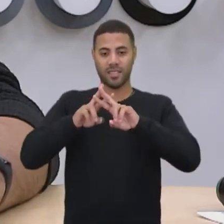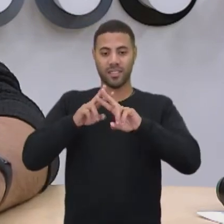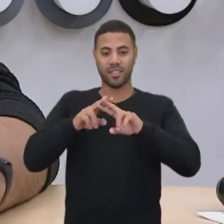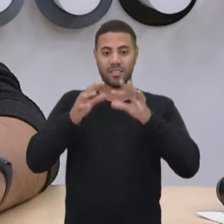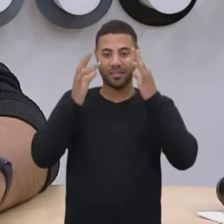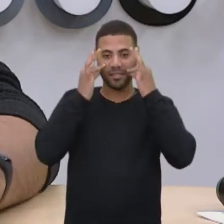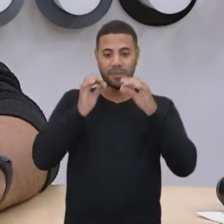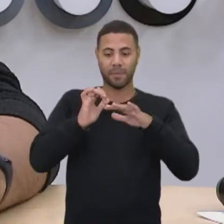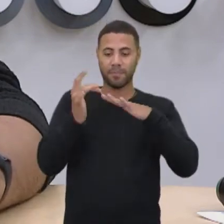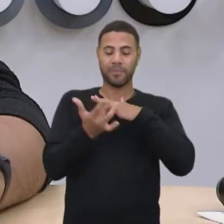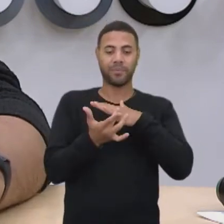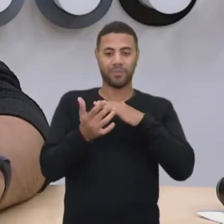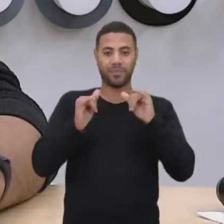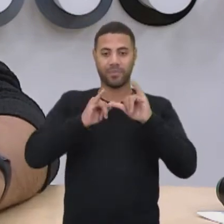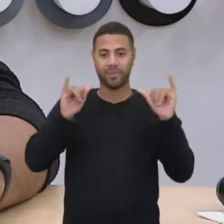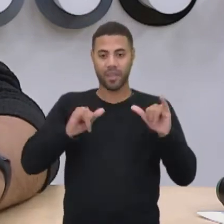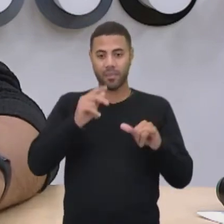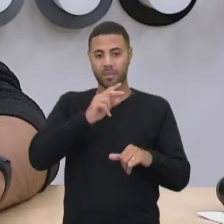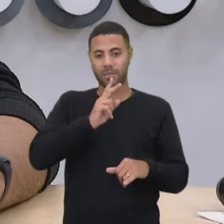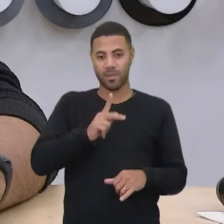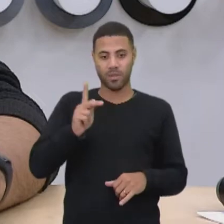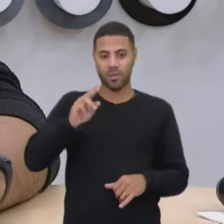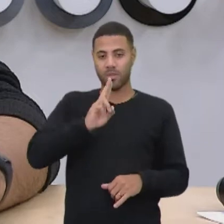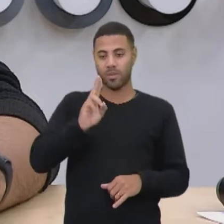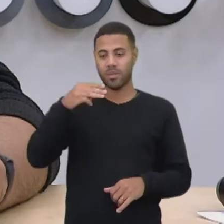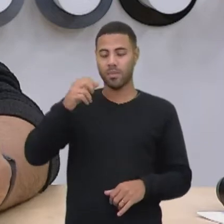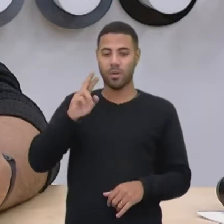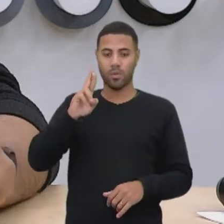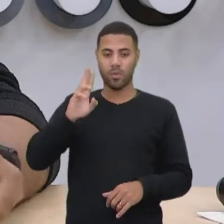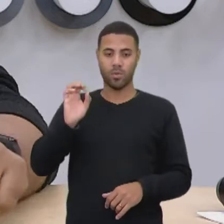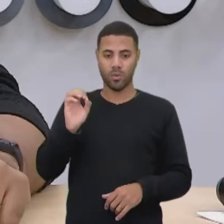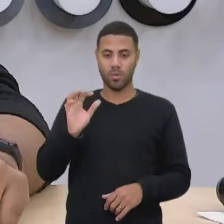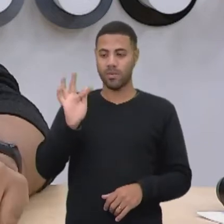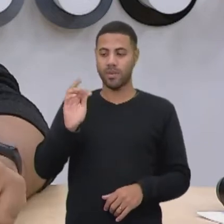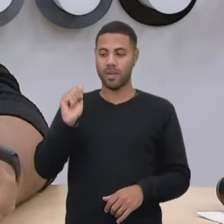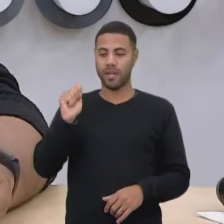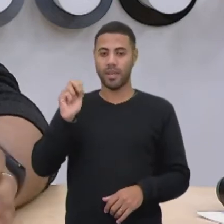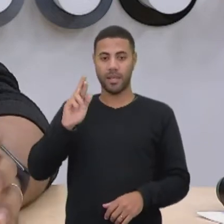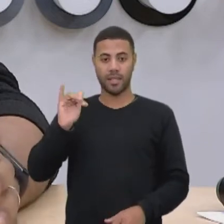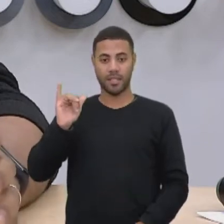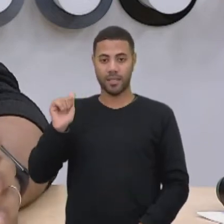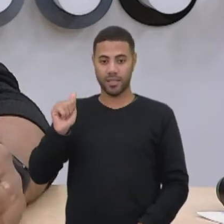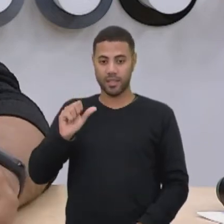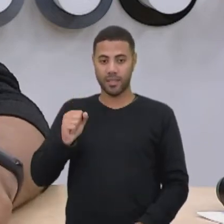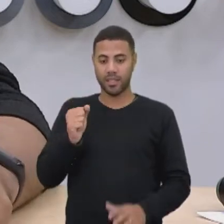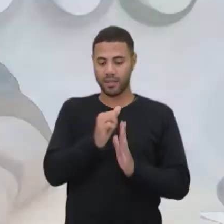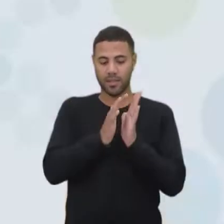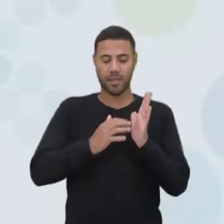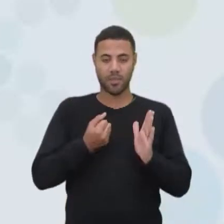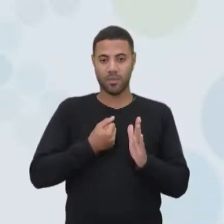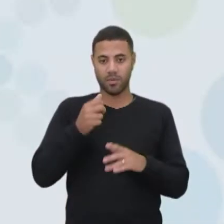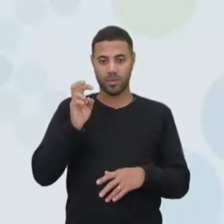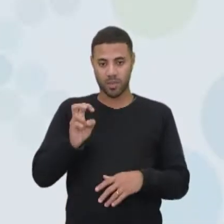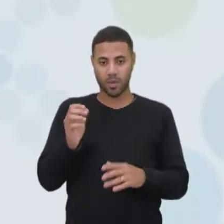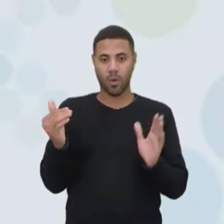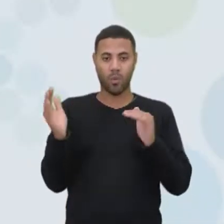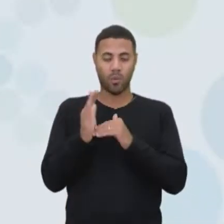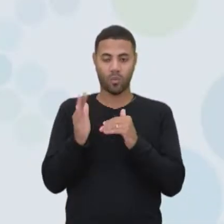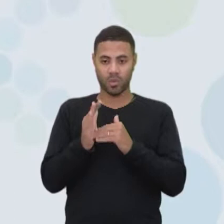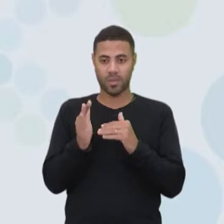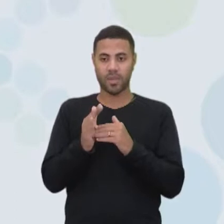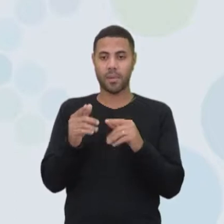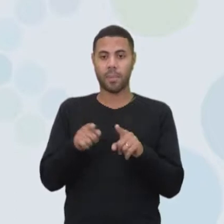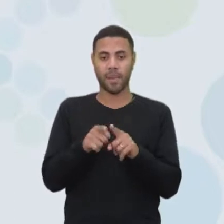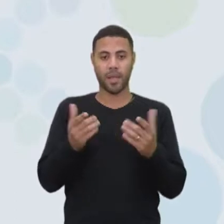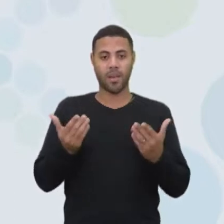na mídia. Eu sou o professor Mauro Farias, estamos aqui na atividade 5, que é a última atividade da unidade curricular, e a gente